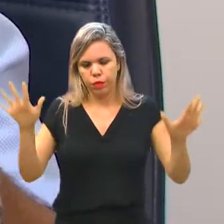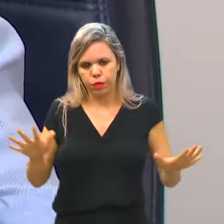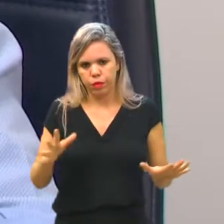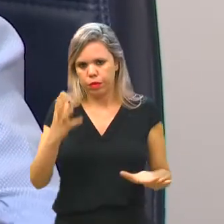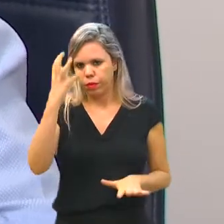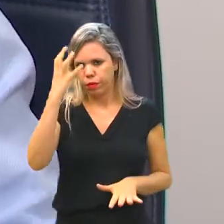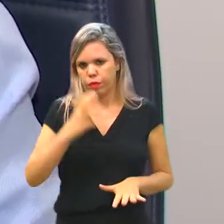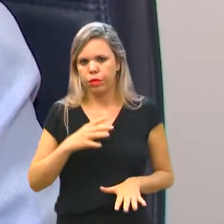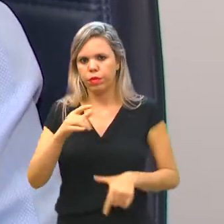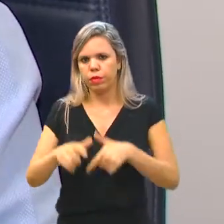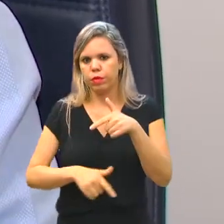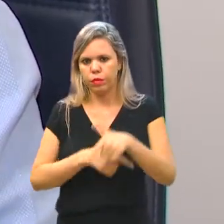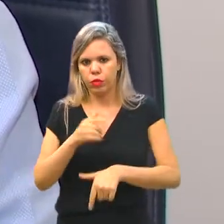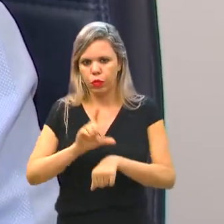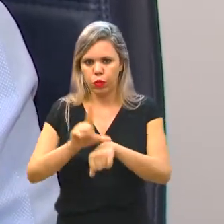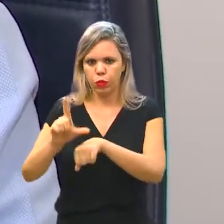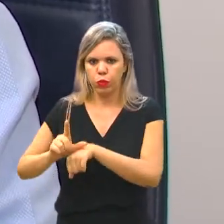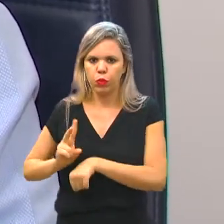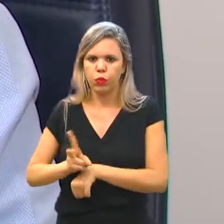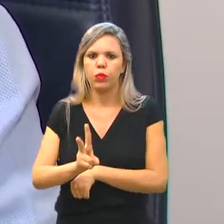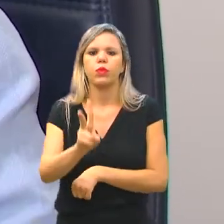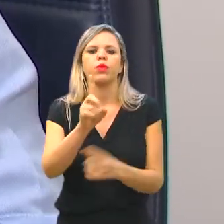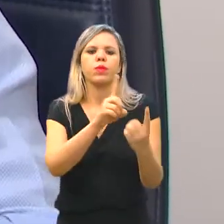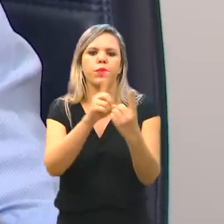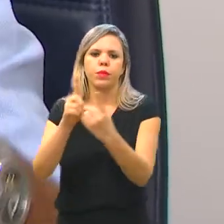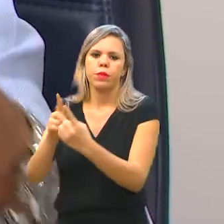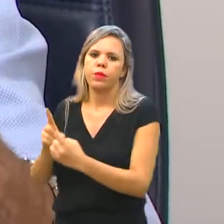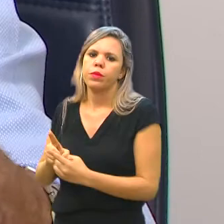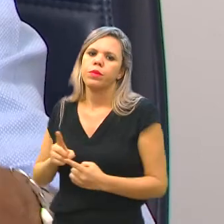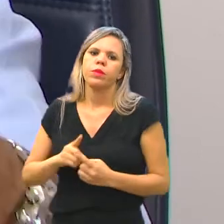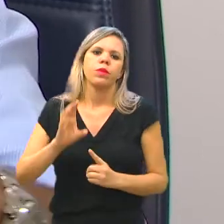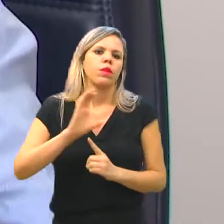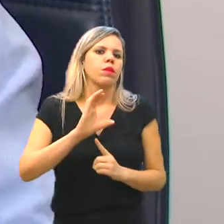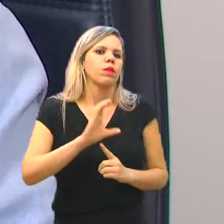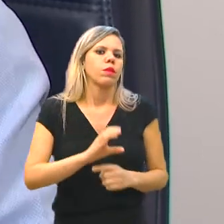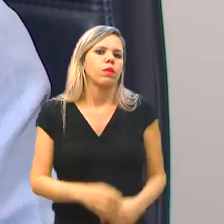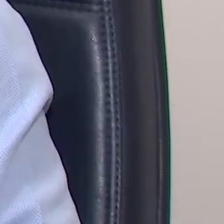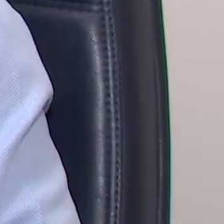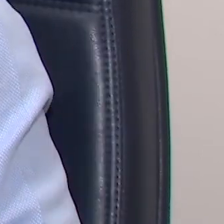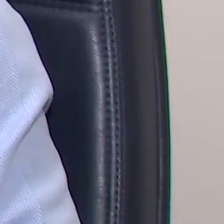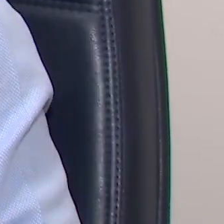Transparência e seriedade, o comércio continue atendendo seu fiel consumidor.